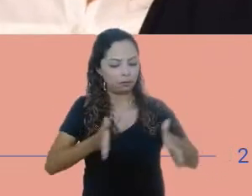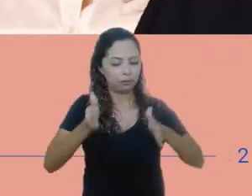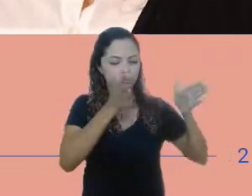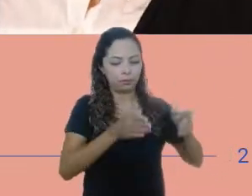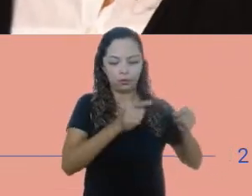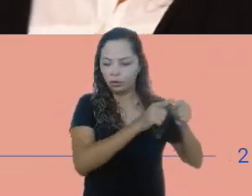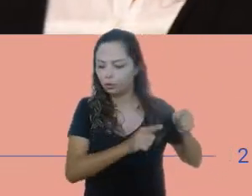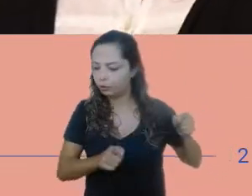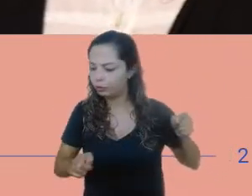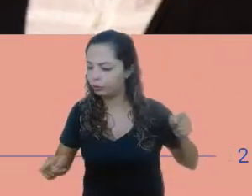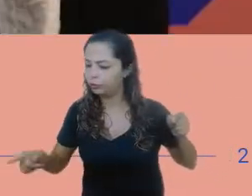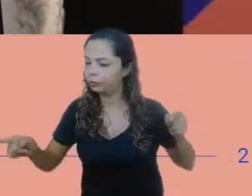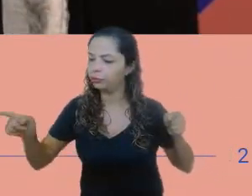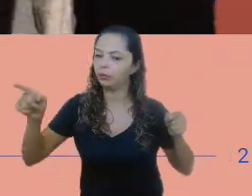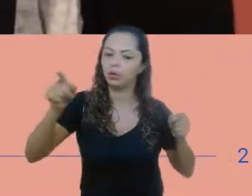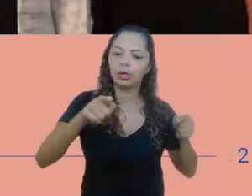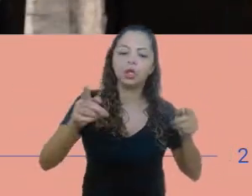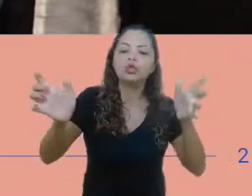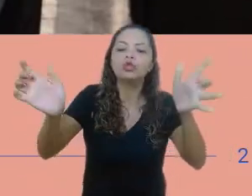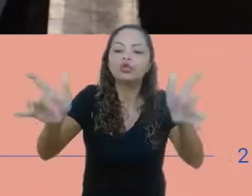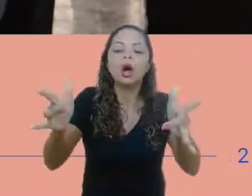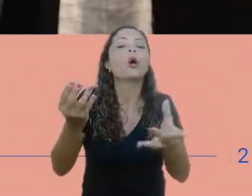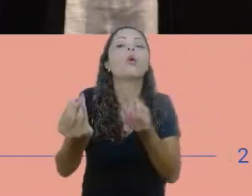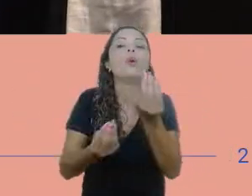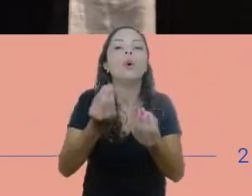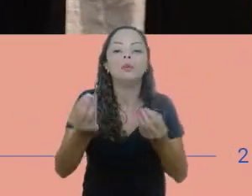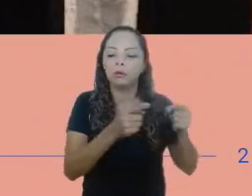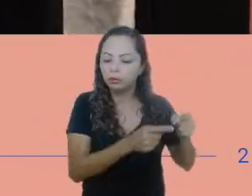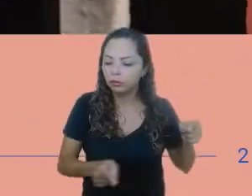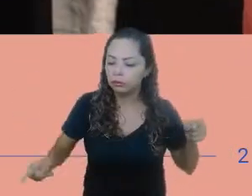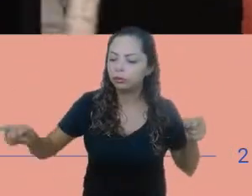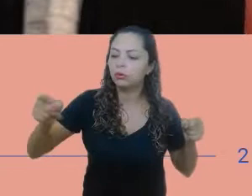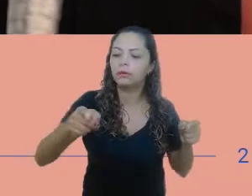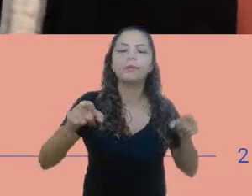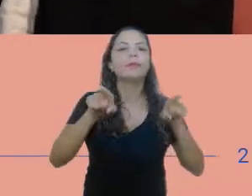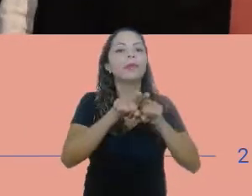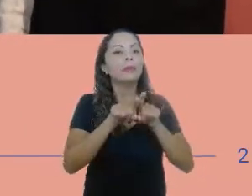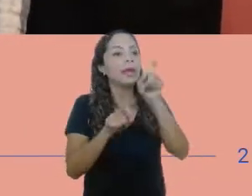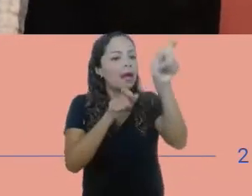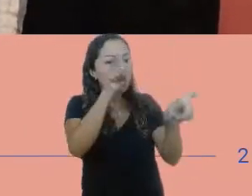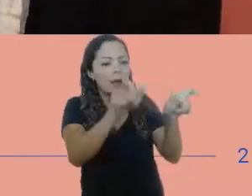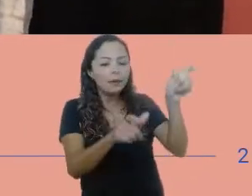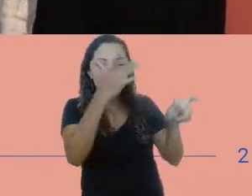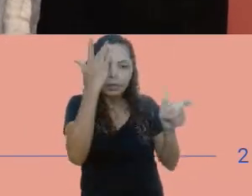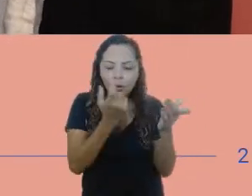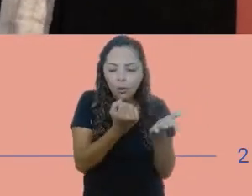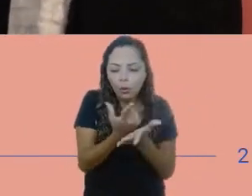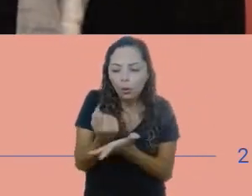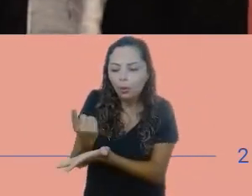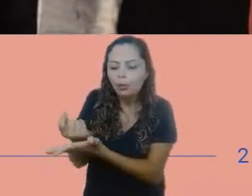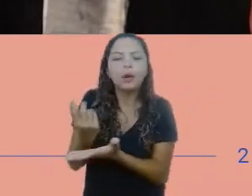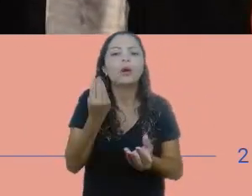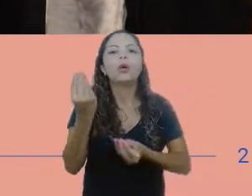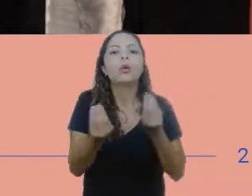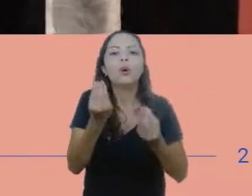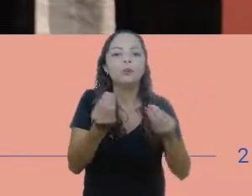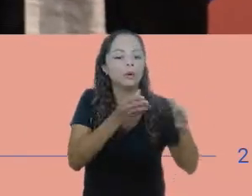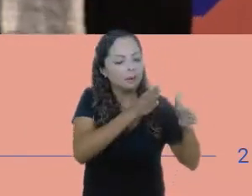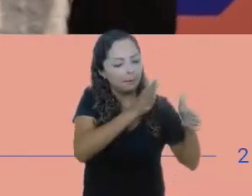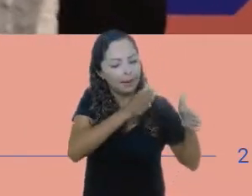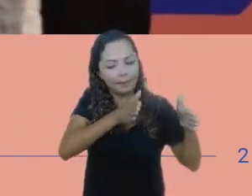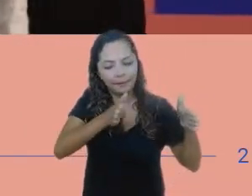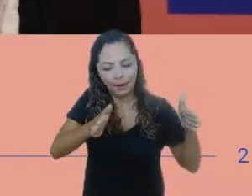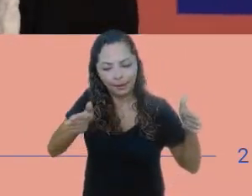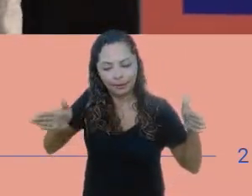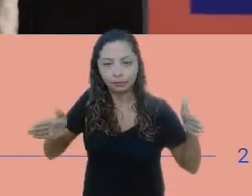e a esse contexto que a gente vai trazer aqui para vocês porque a economia a cidade inteligente pode não ser